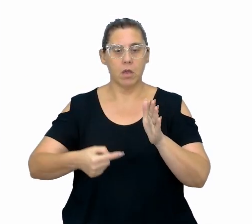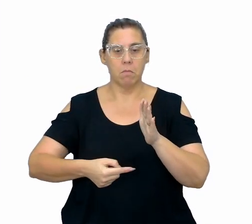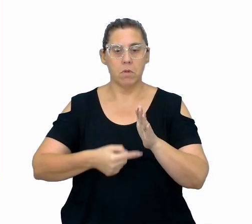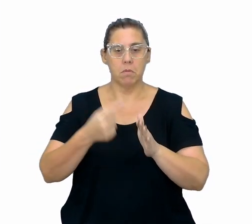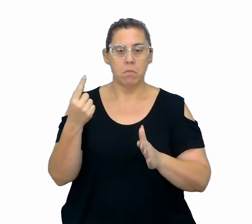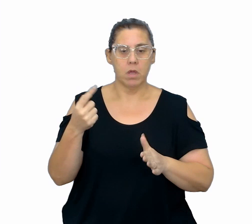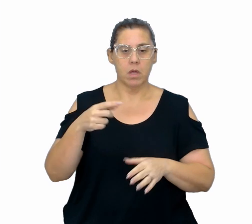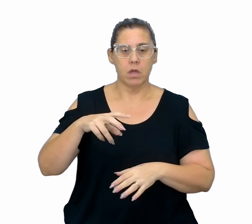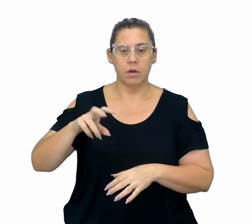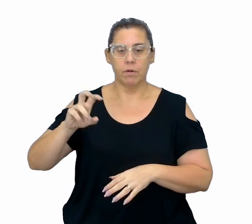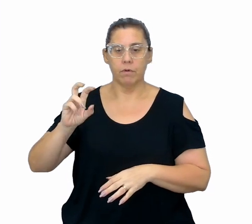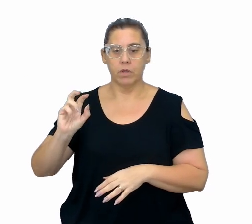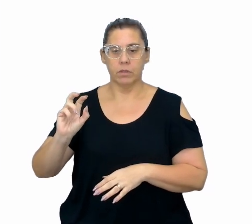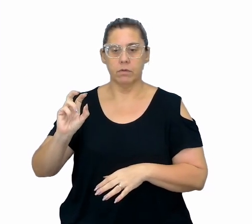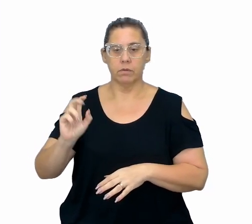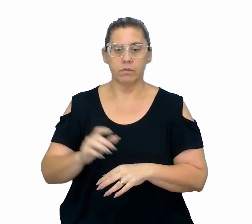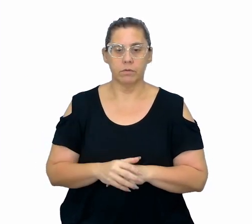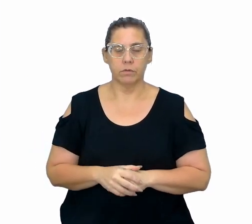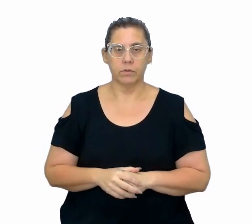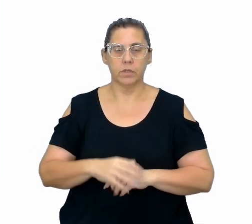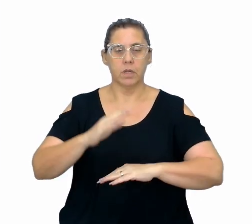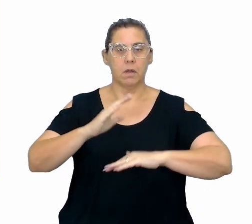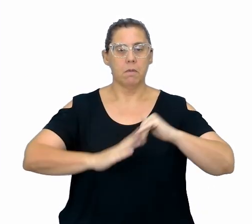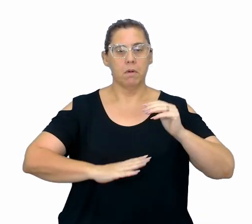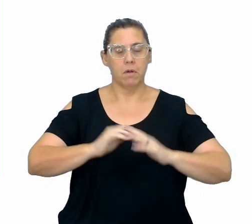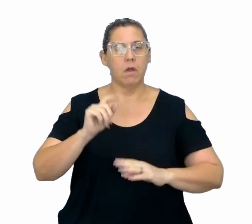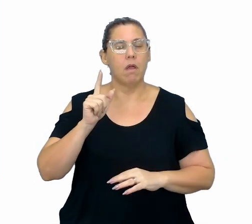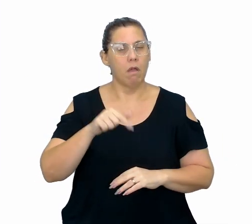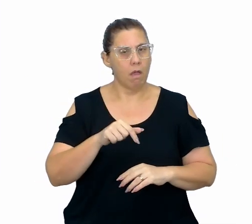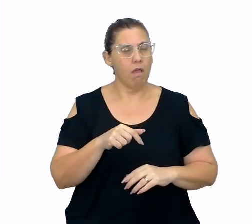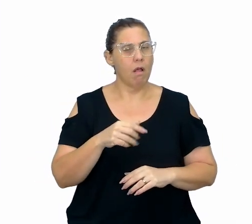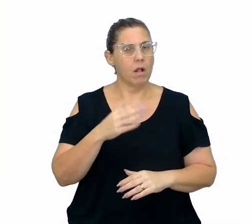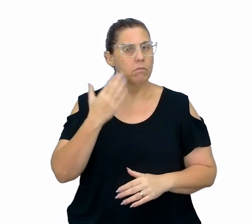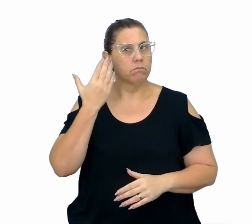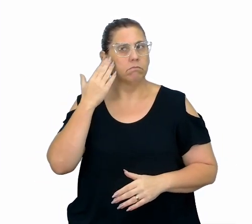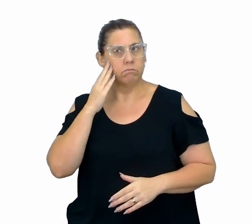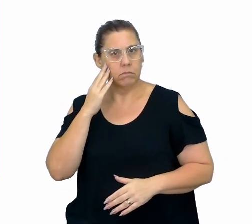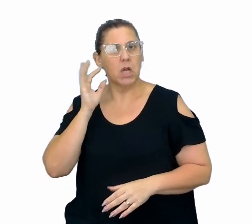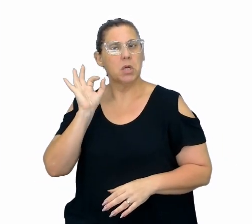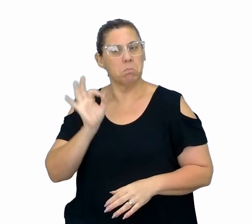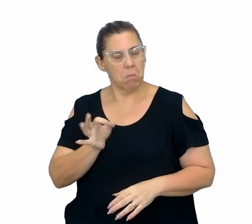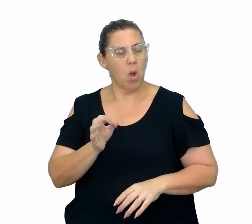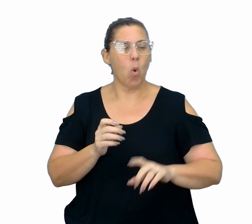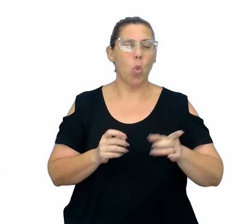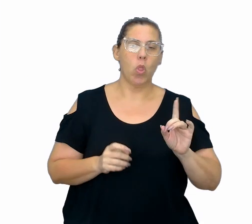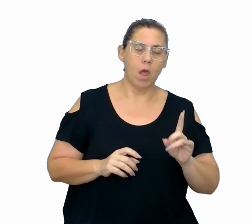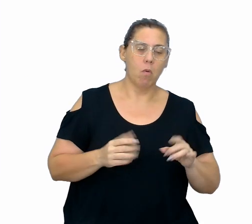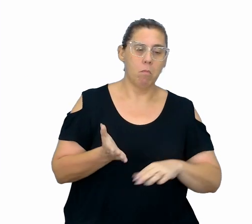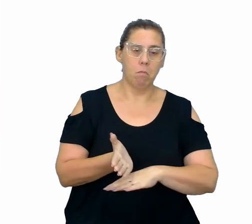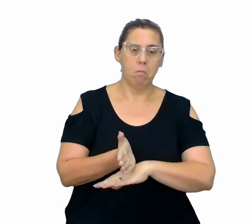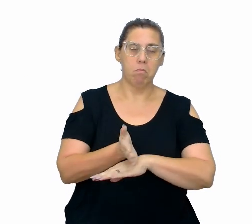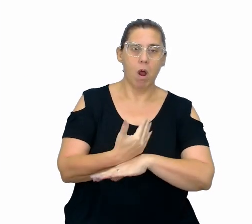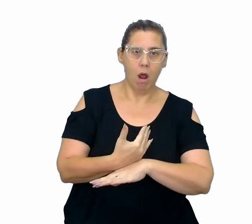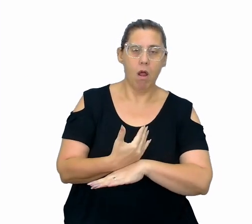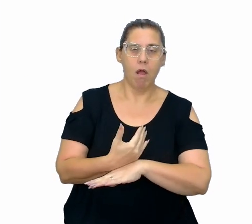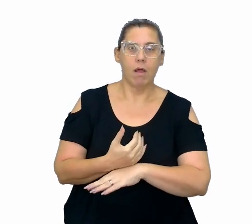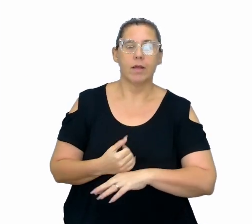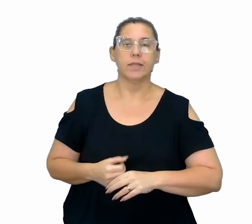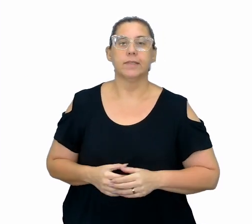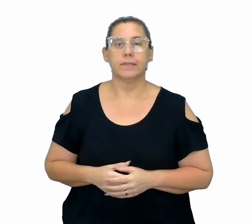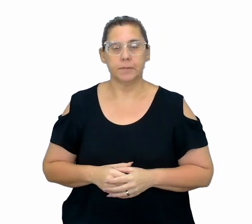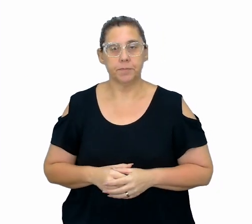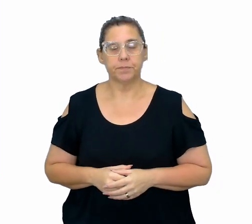quinto, vejam, né, do primeiro ao quinto essa habilidade, que é confirmar ou não antecipações e